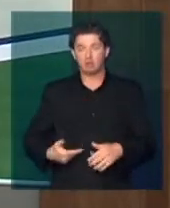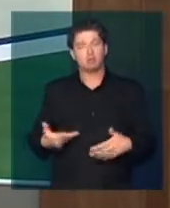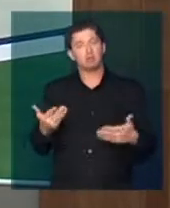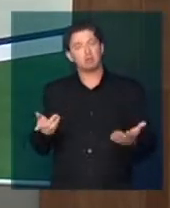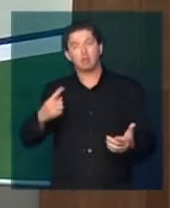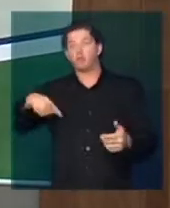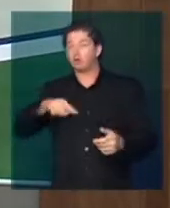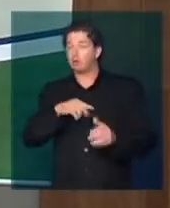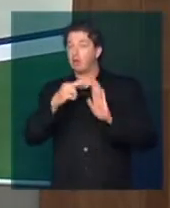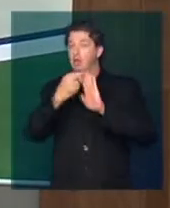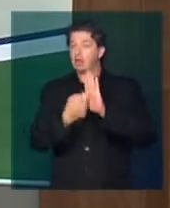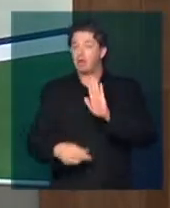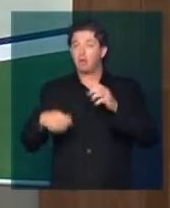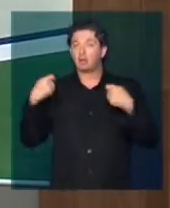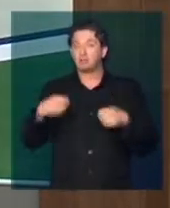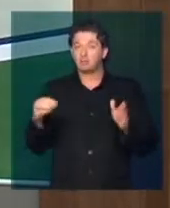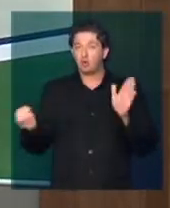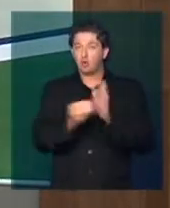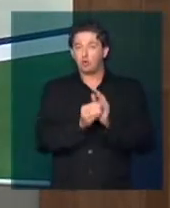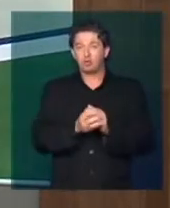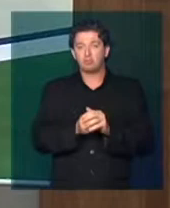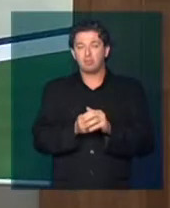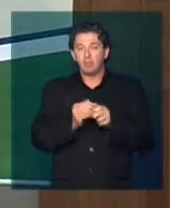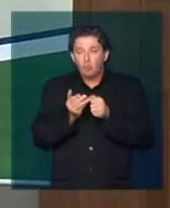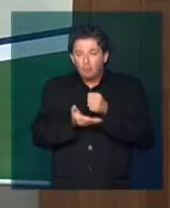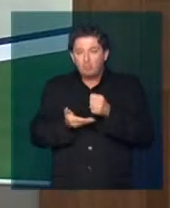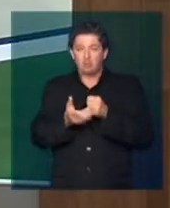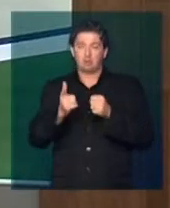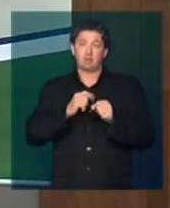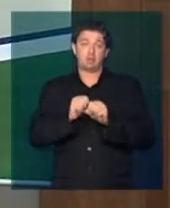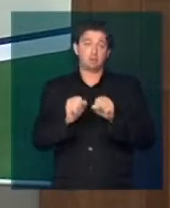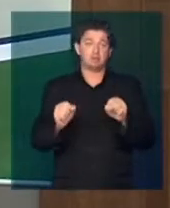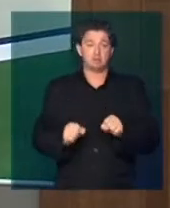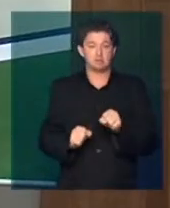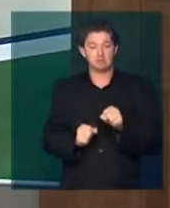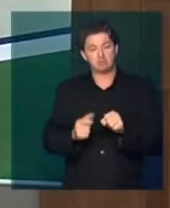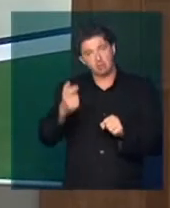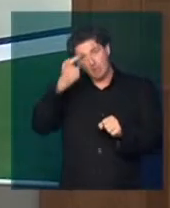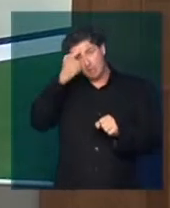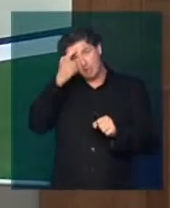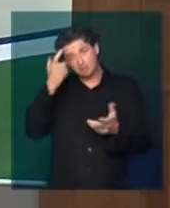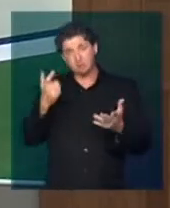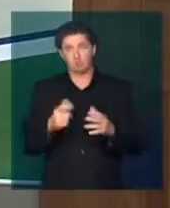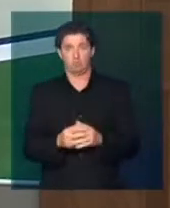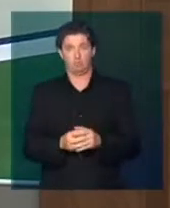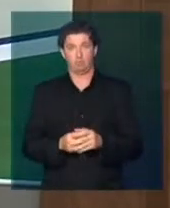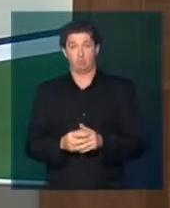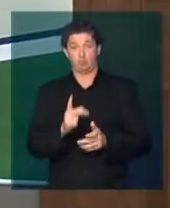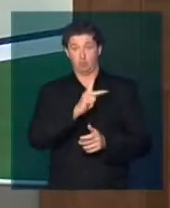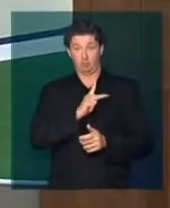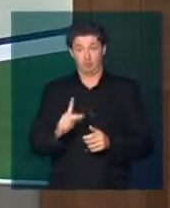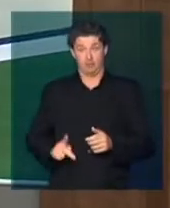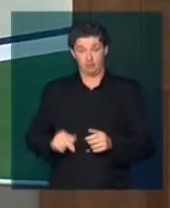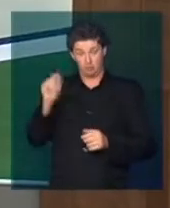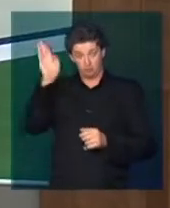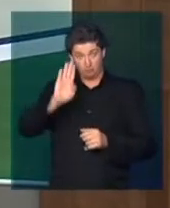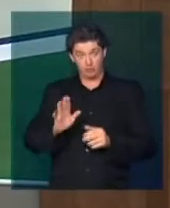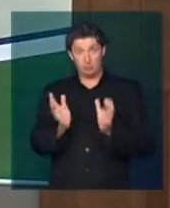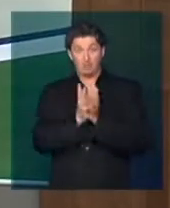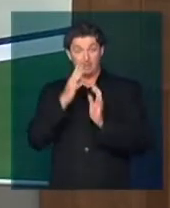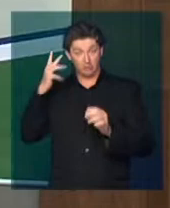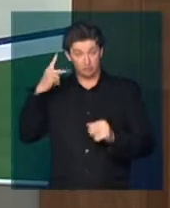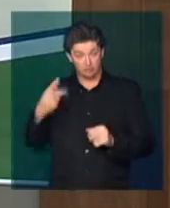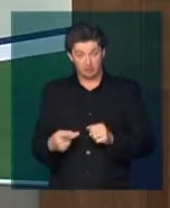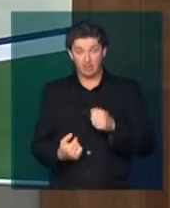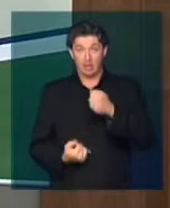que pôr um regramento para, minimamente, a gente ter um sistema racional, que o presidente da República, o seu partido que lhe